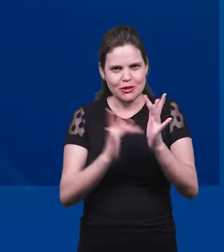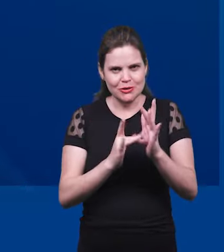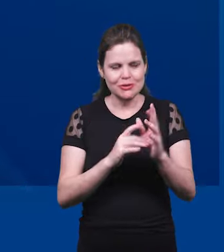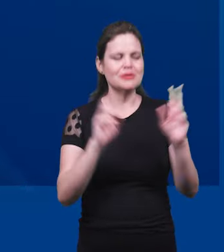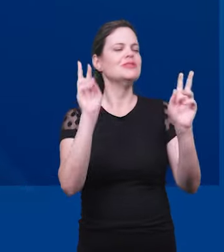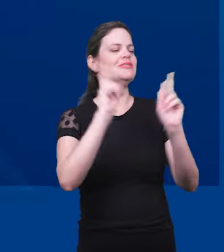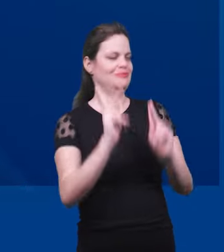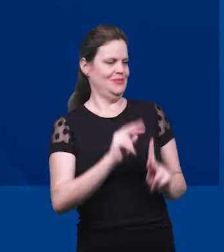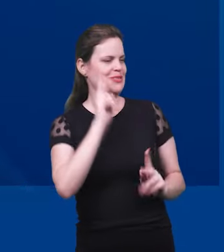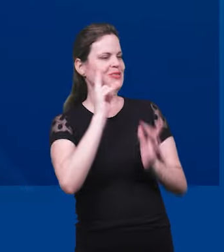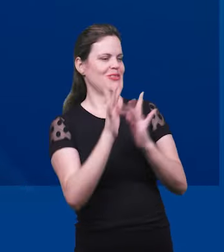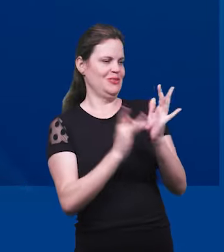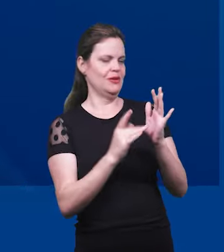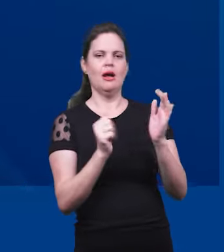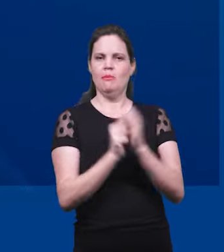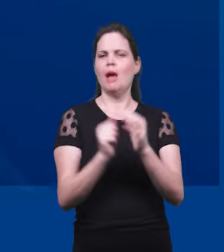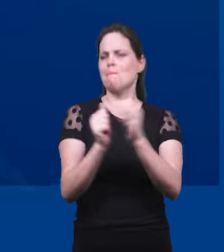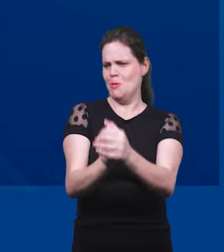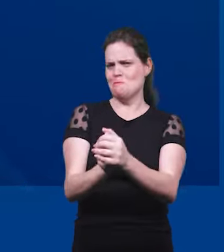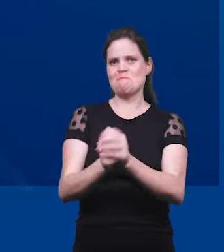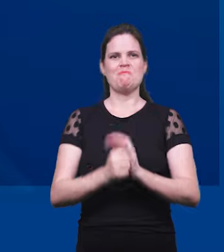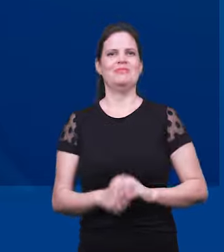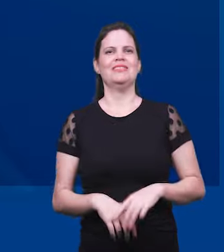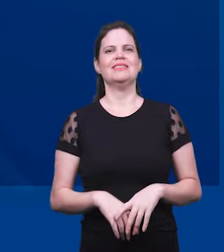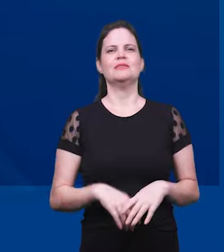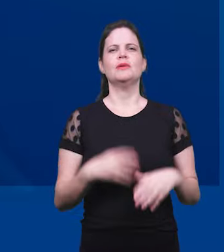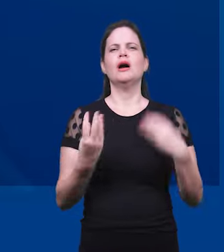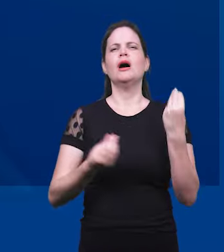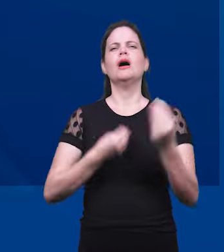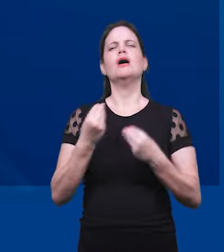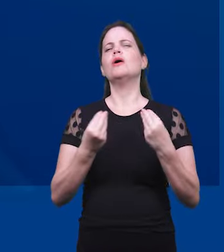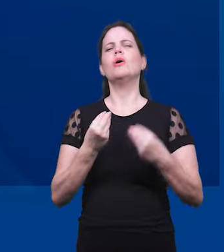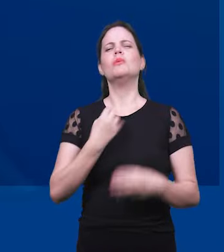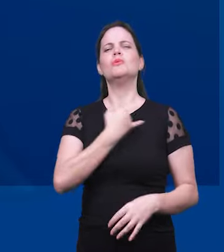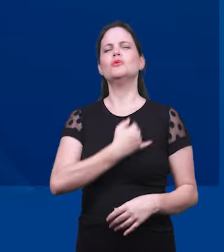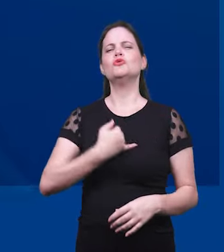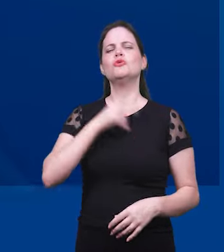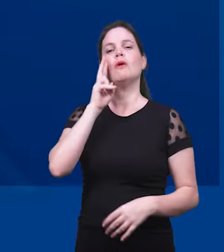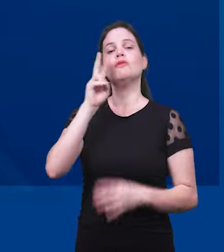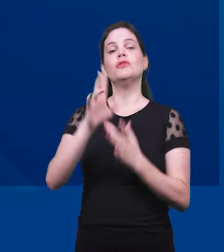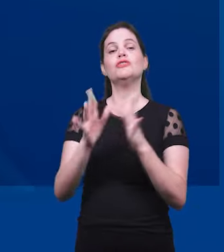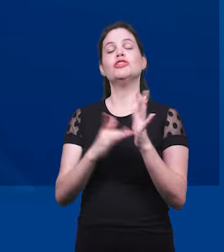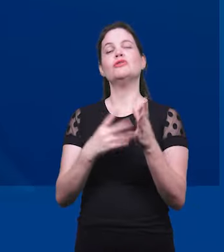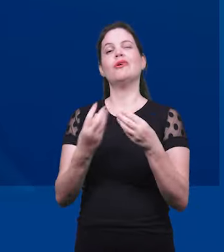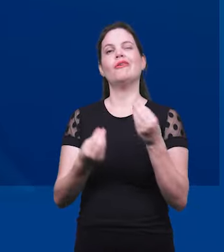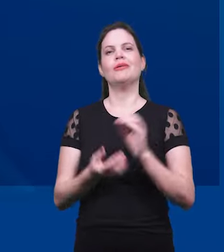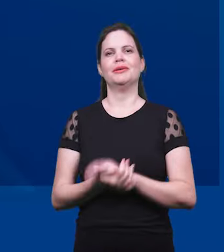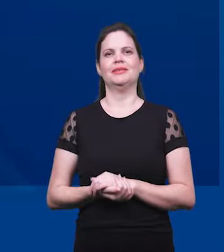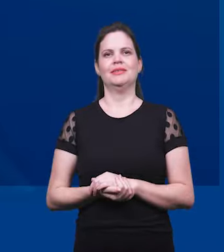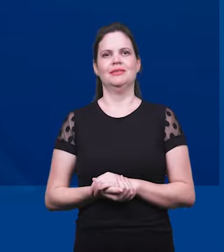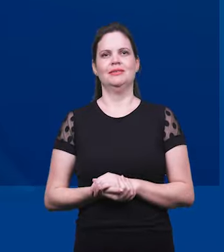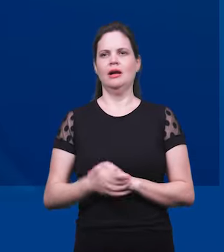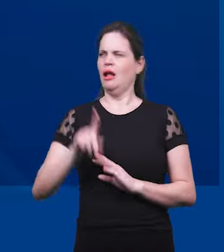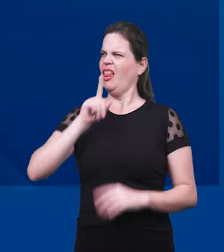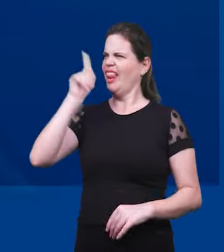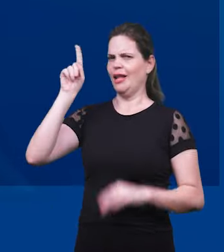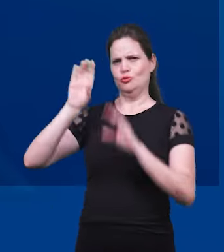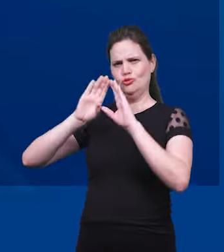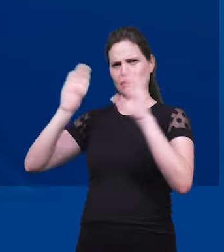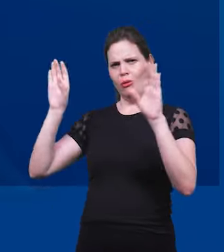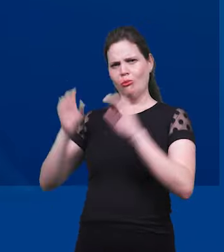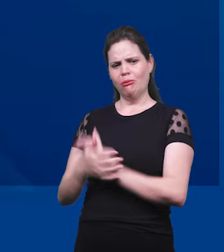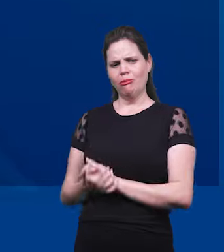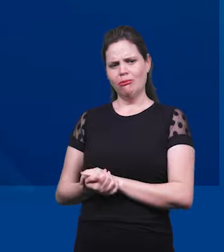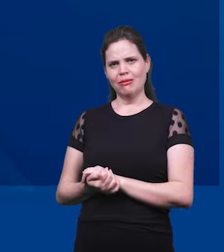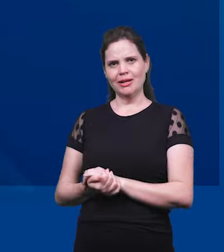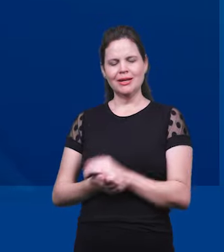Jesus. Jesus. Amém. Amém. Como João viu Jesus? Parar no céu.